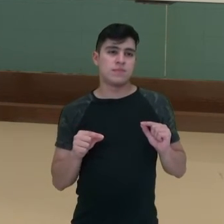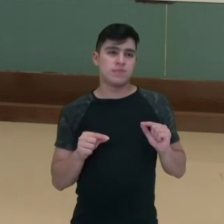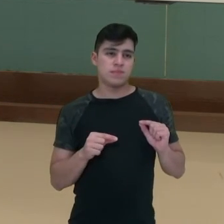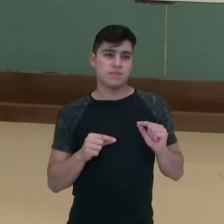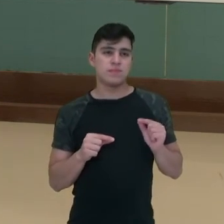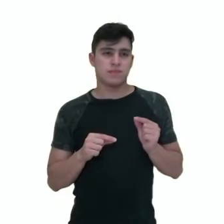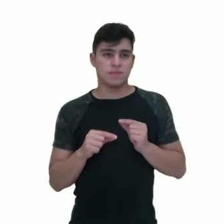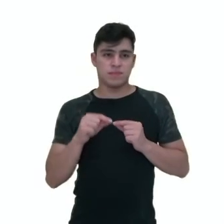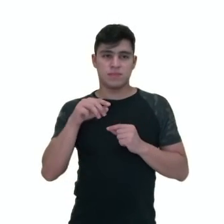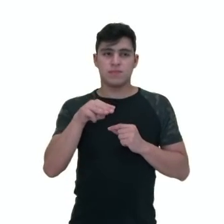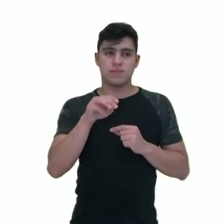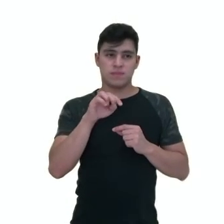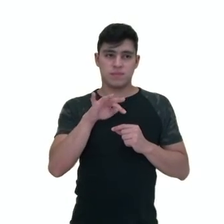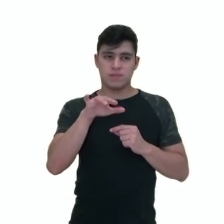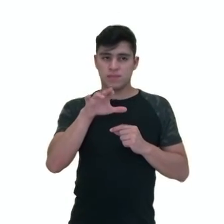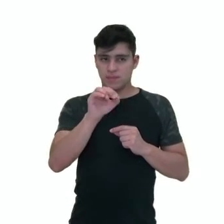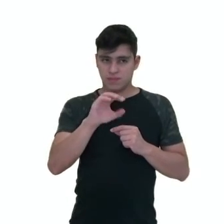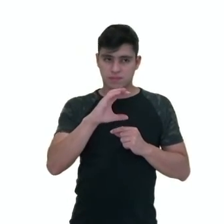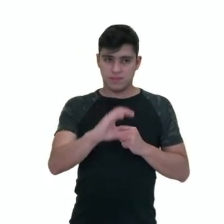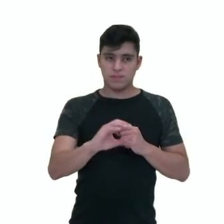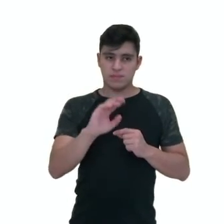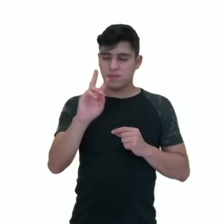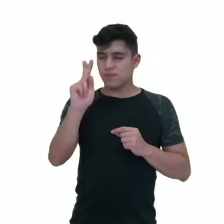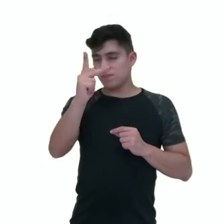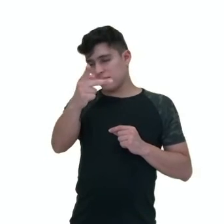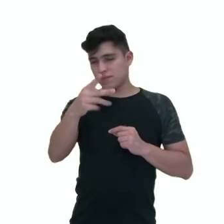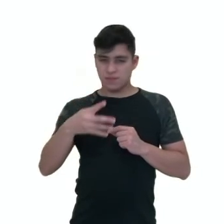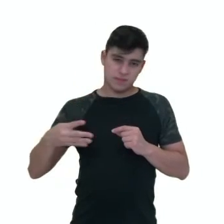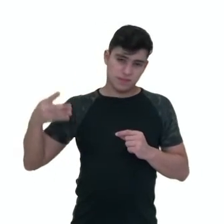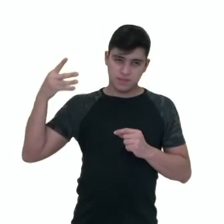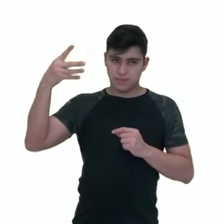metano, CH4. Então, CH4.